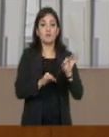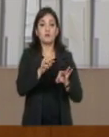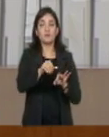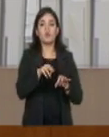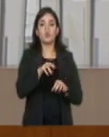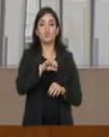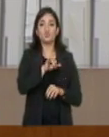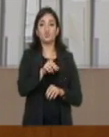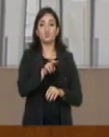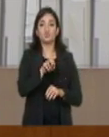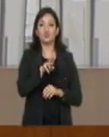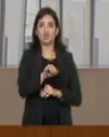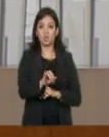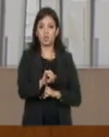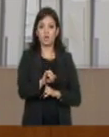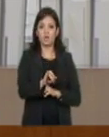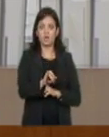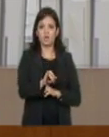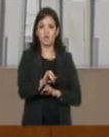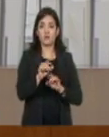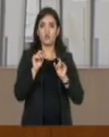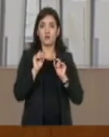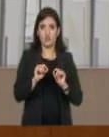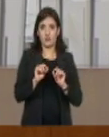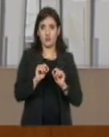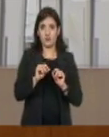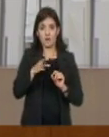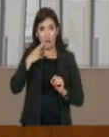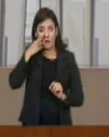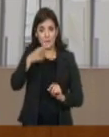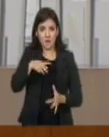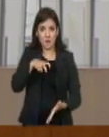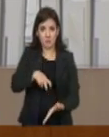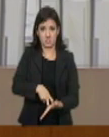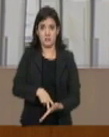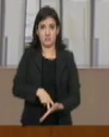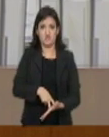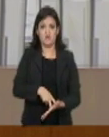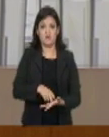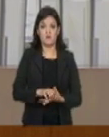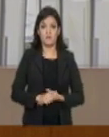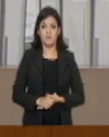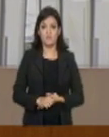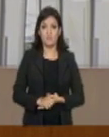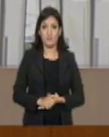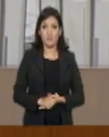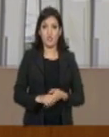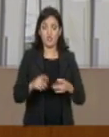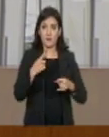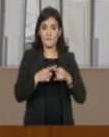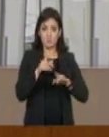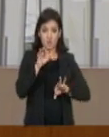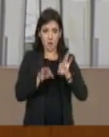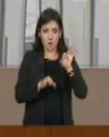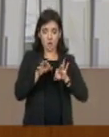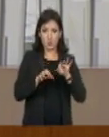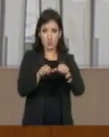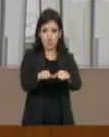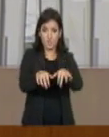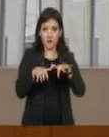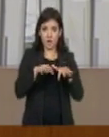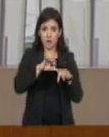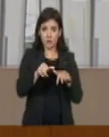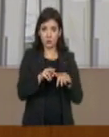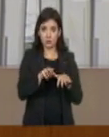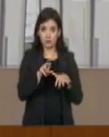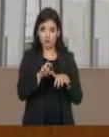em relação à execução de condenação. E por quê? Porque o Tribunal de Júri também tem